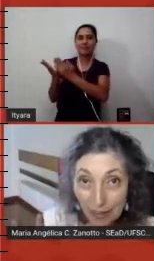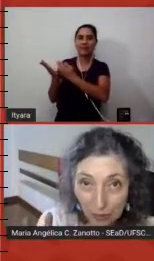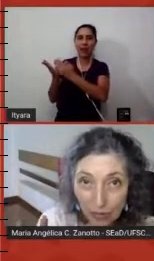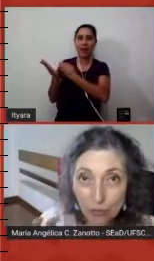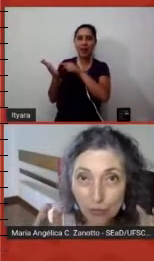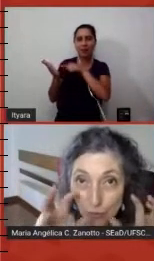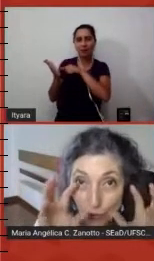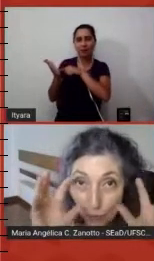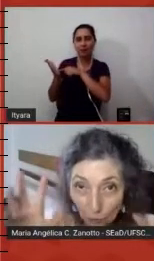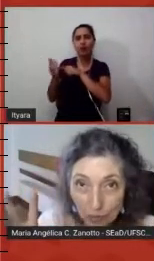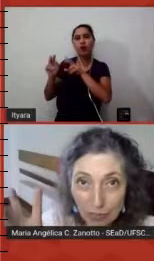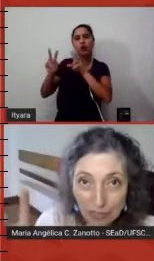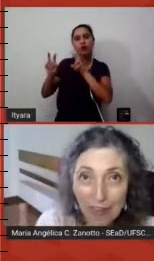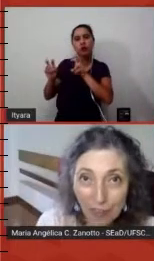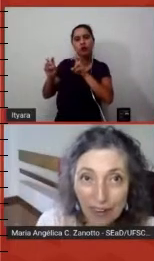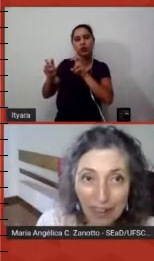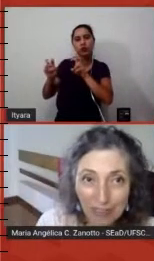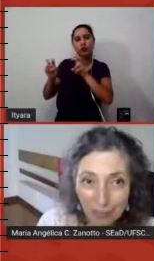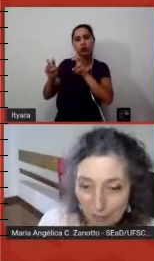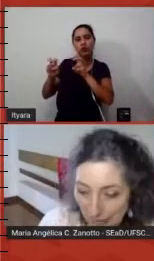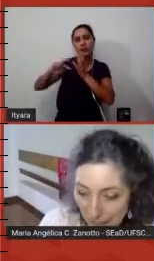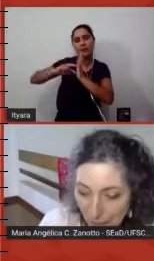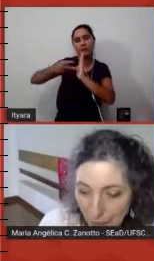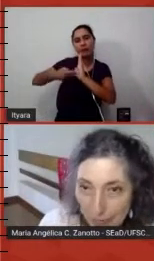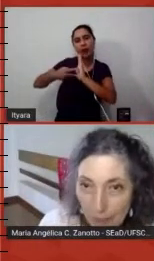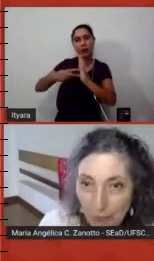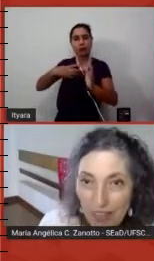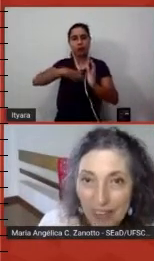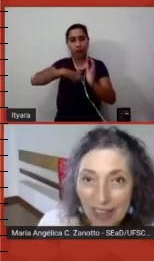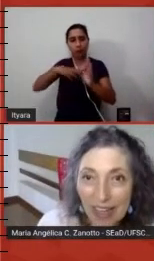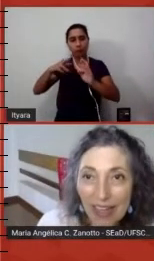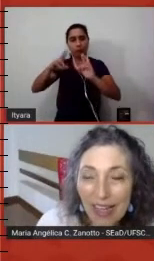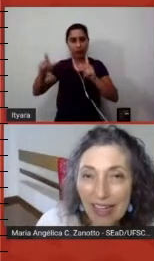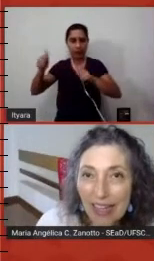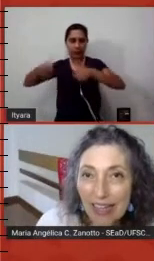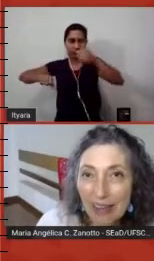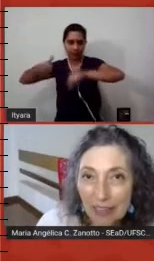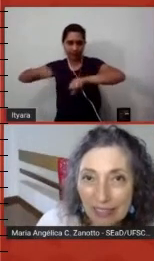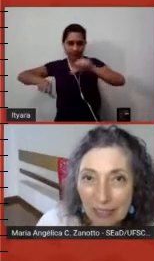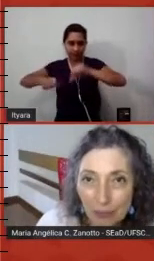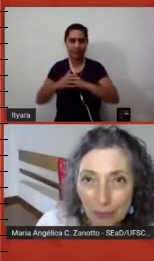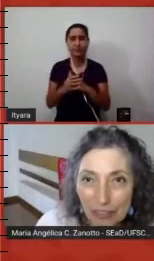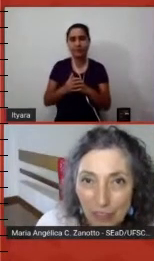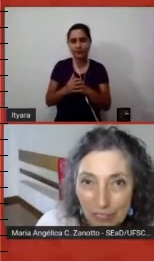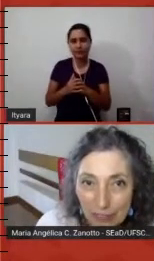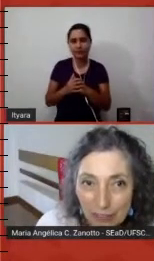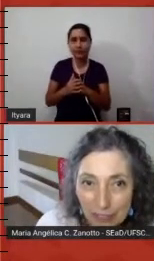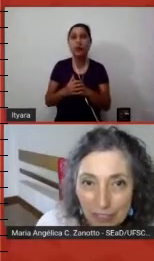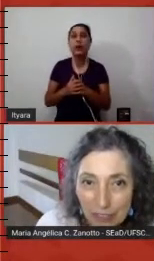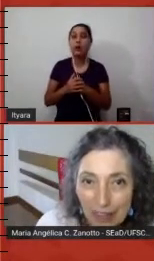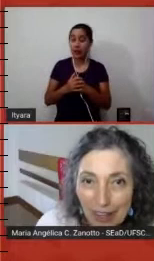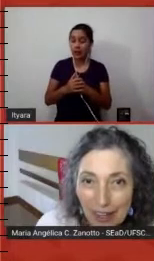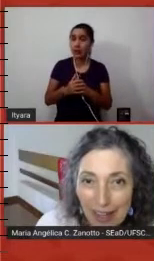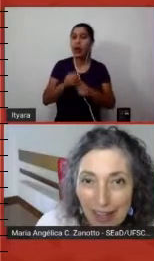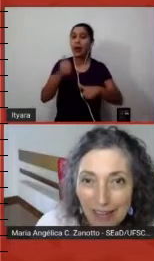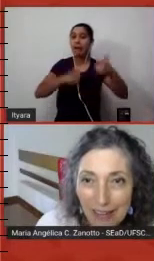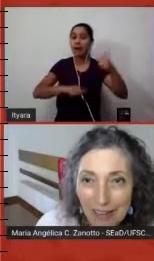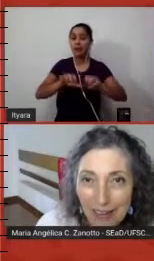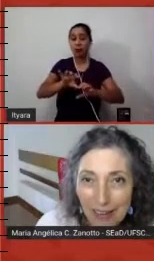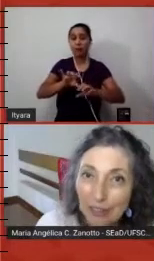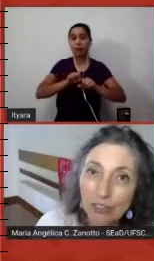nessa ideia maior de um outro significado de avaliação, né? E a avaliação formativa, gente,